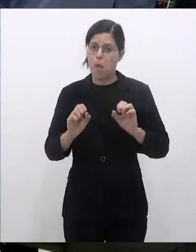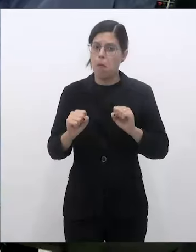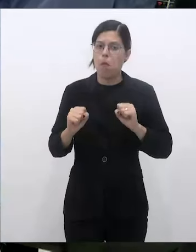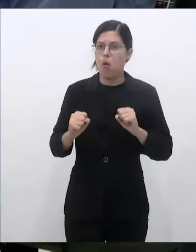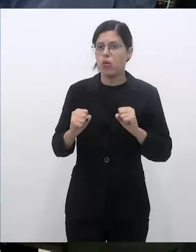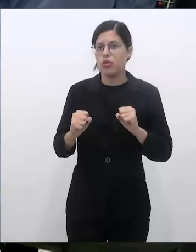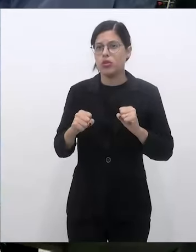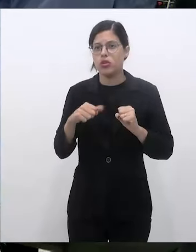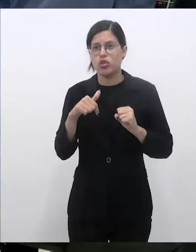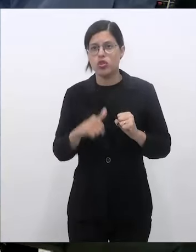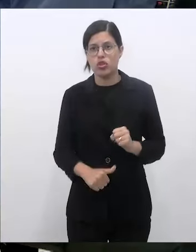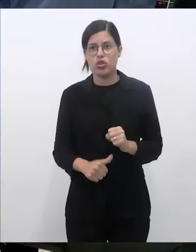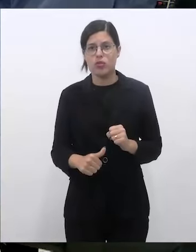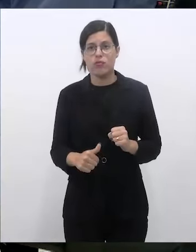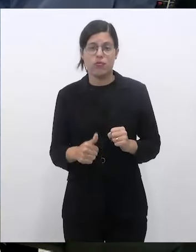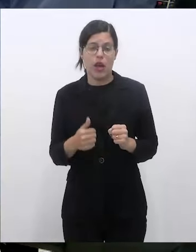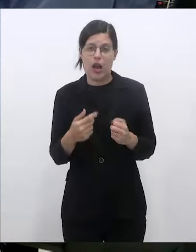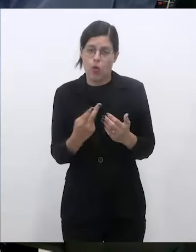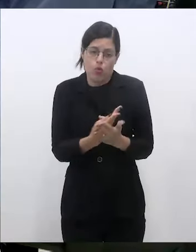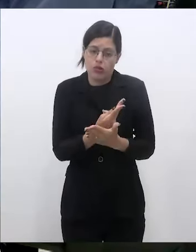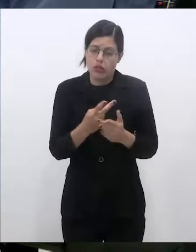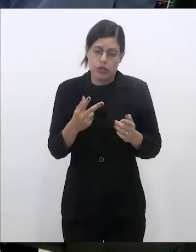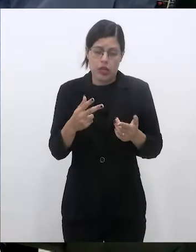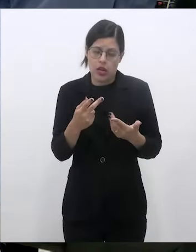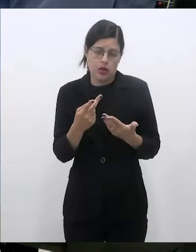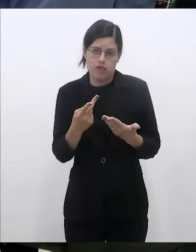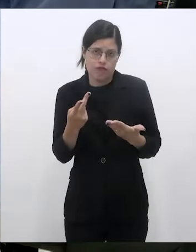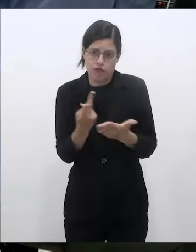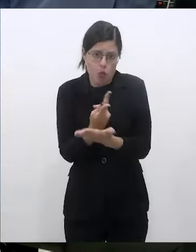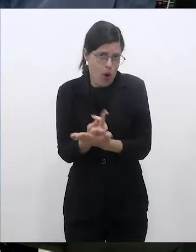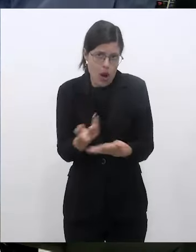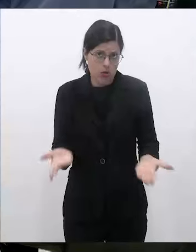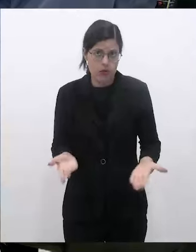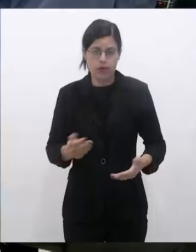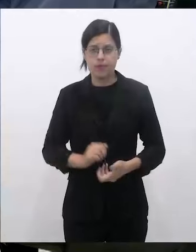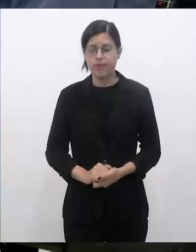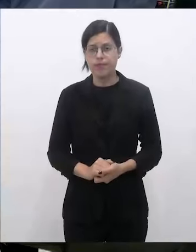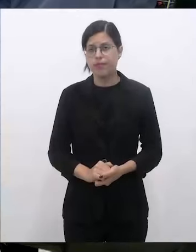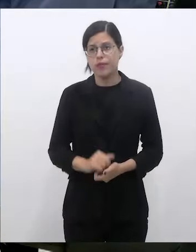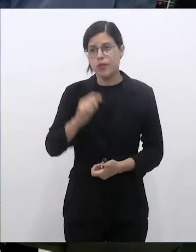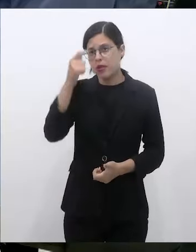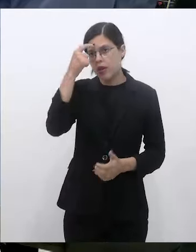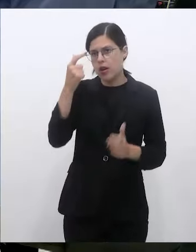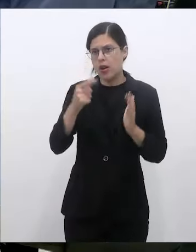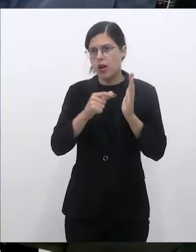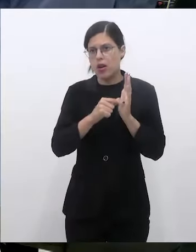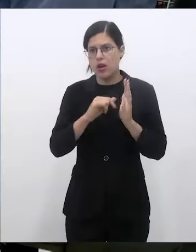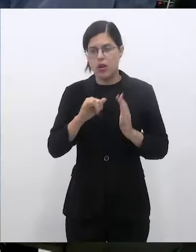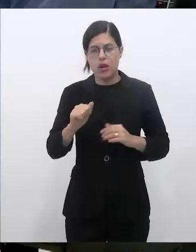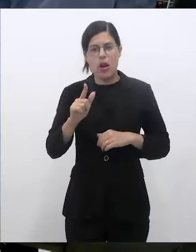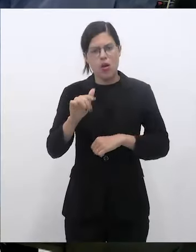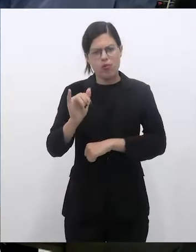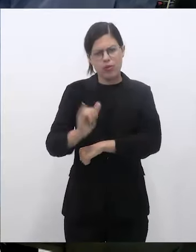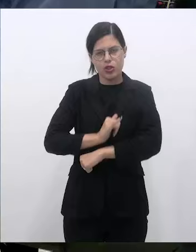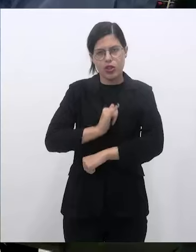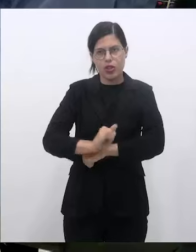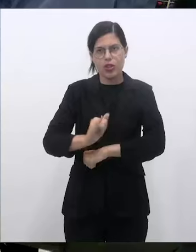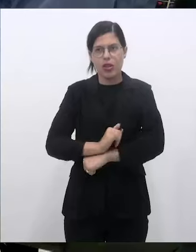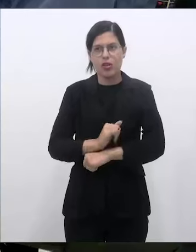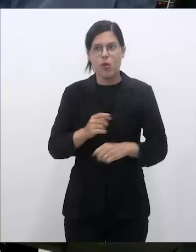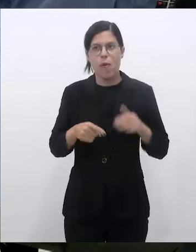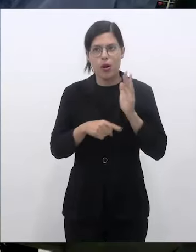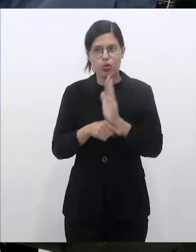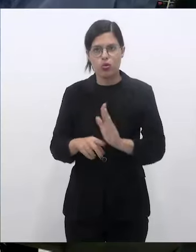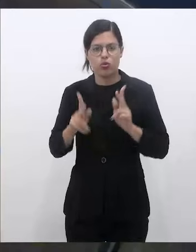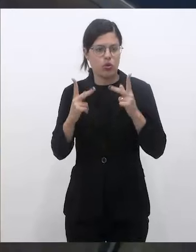Então, eu acredito que a IA, ela é uma ferramenta que está ali para servir o ser humano, não